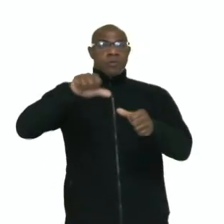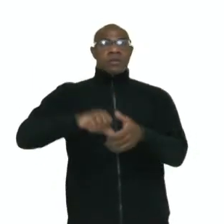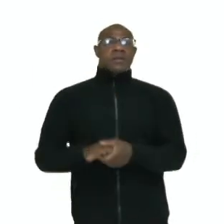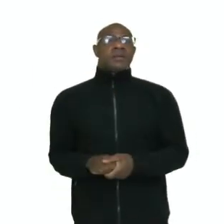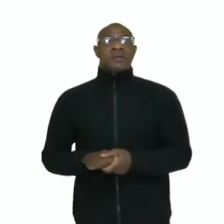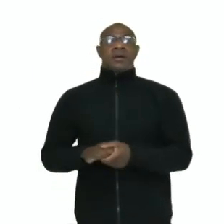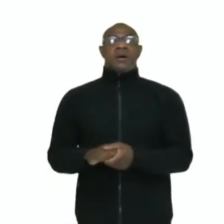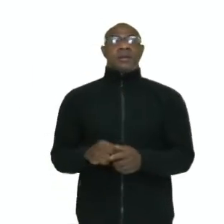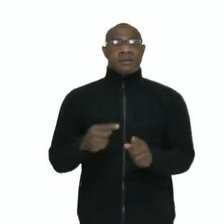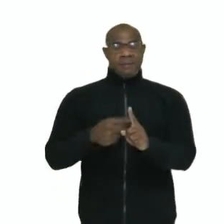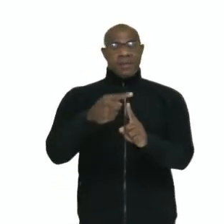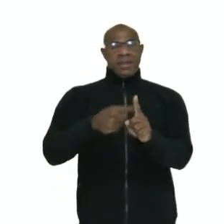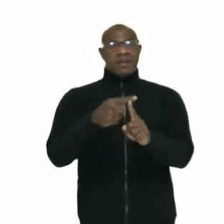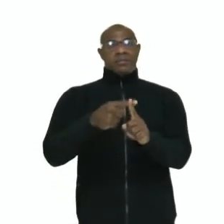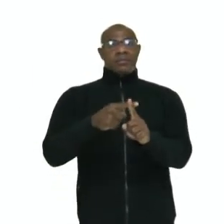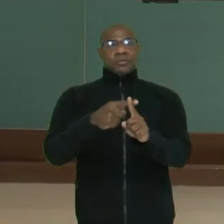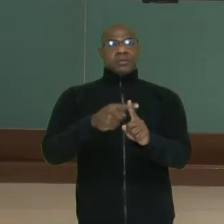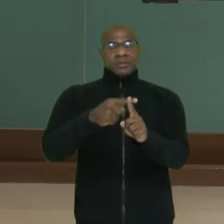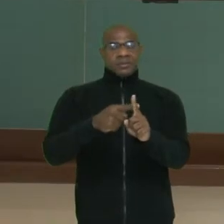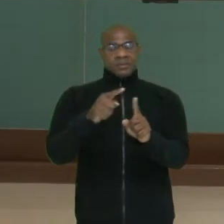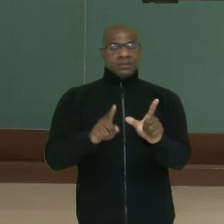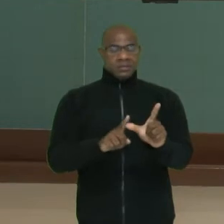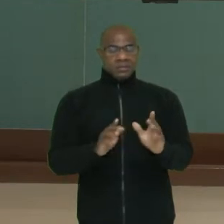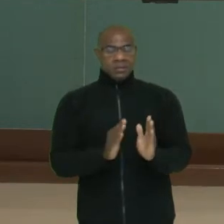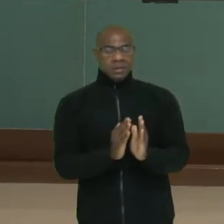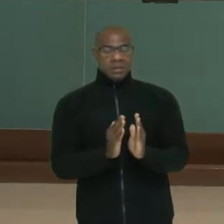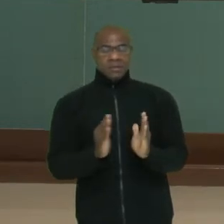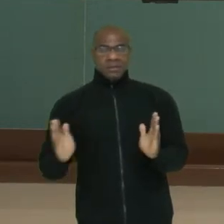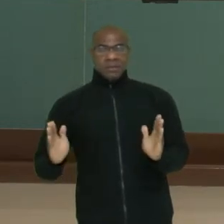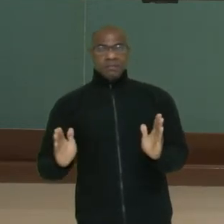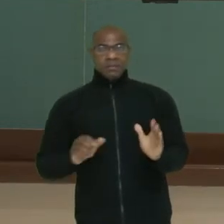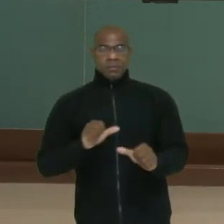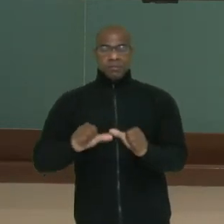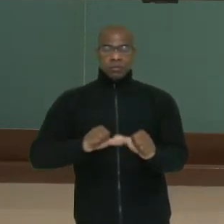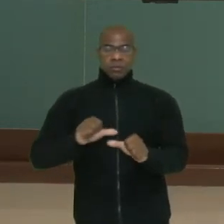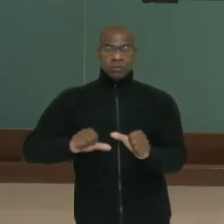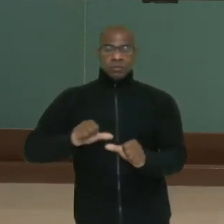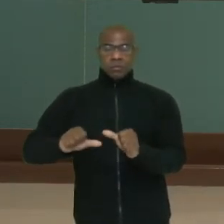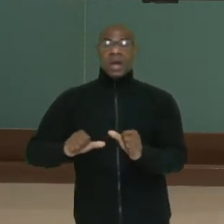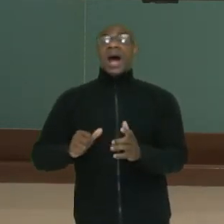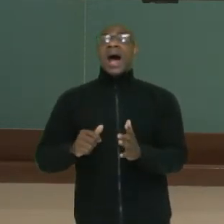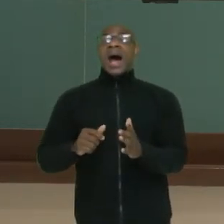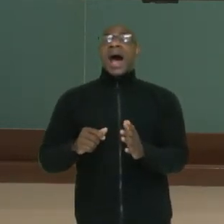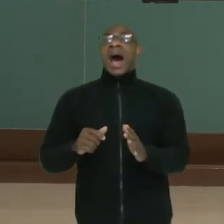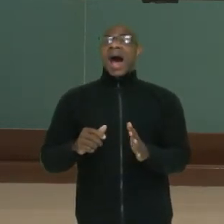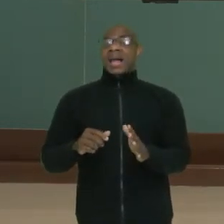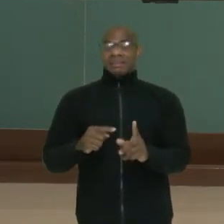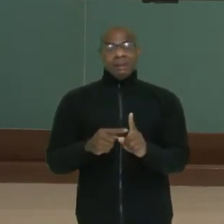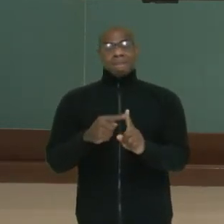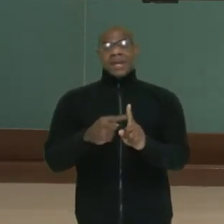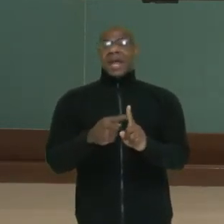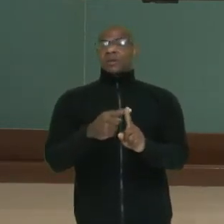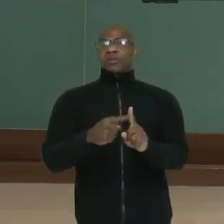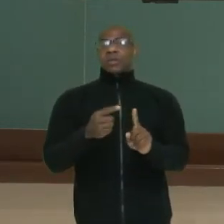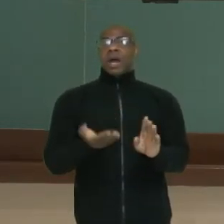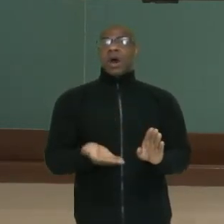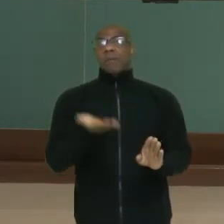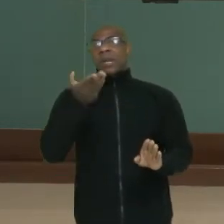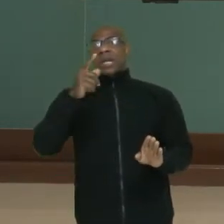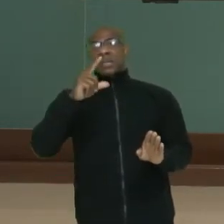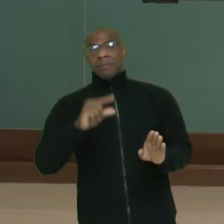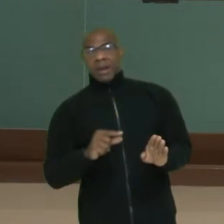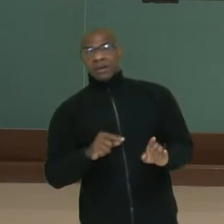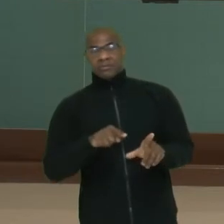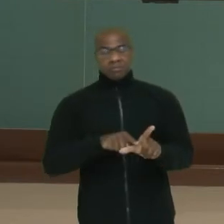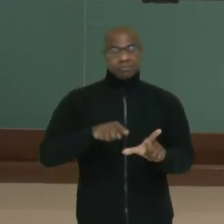tempo passa, a temperatura varia. Num dia, no mês, no ano. Então, nós conseguimos transformar em